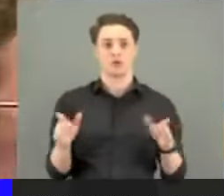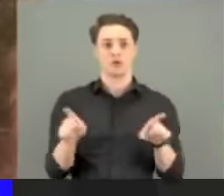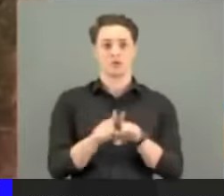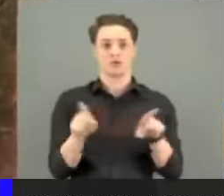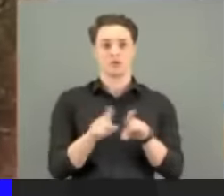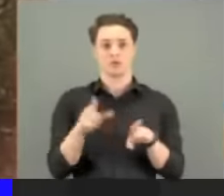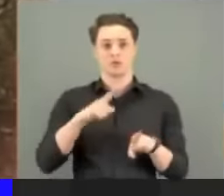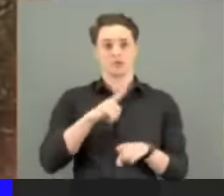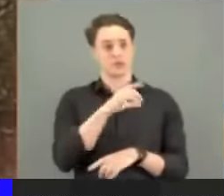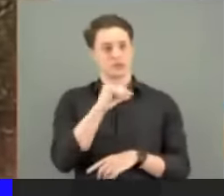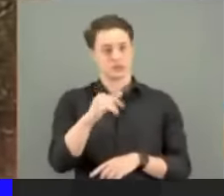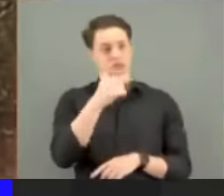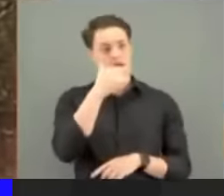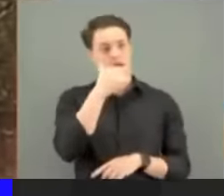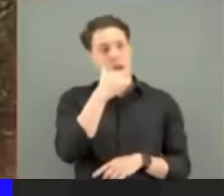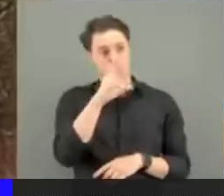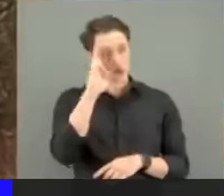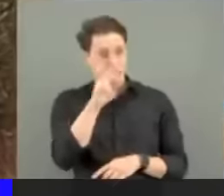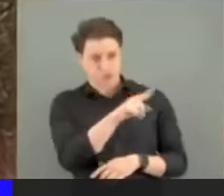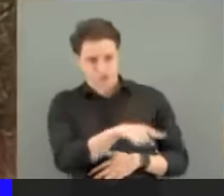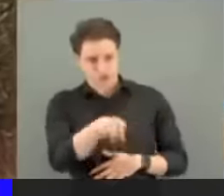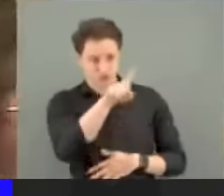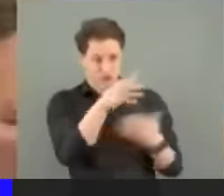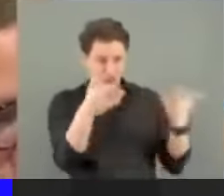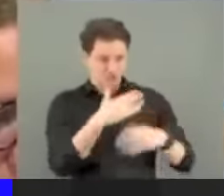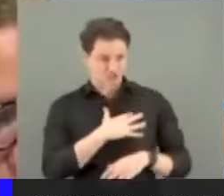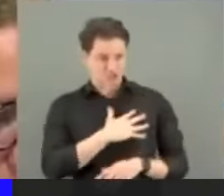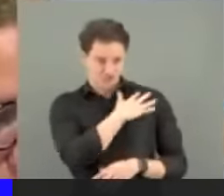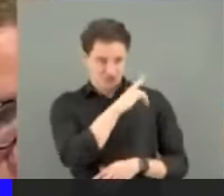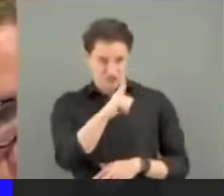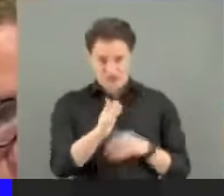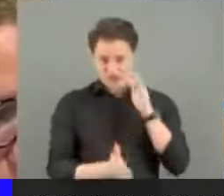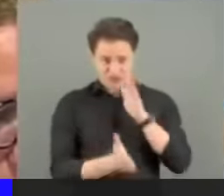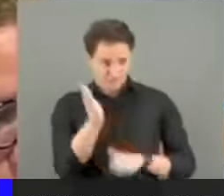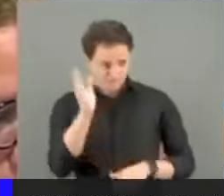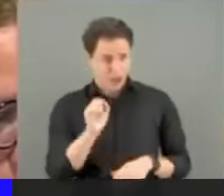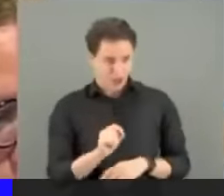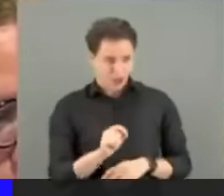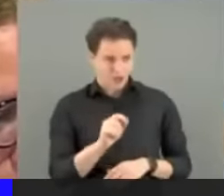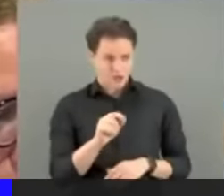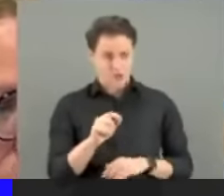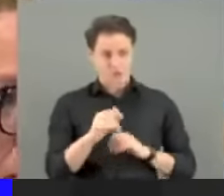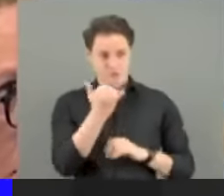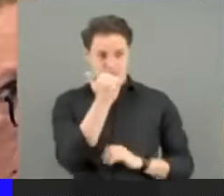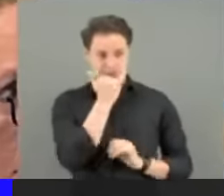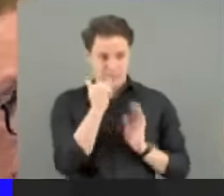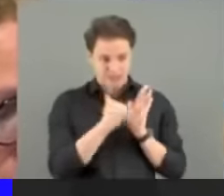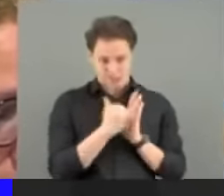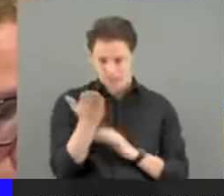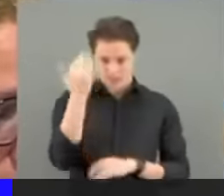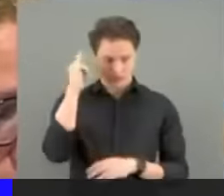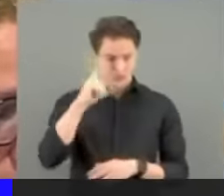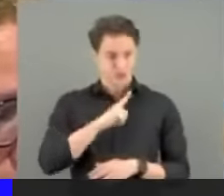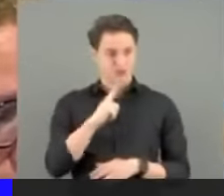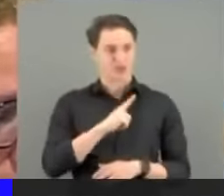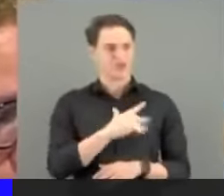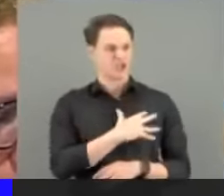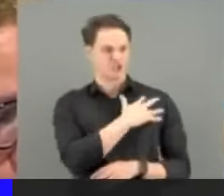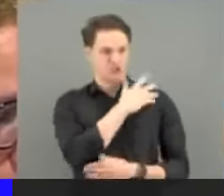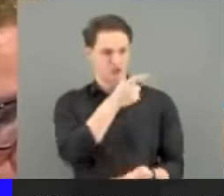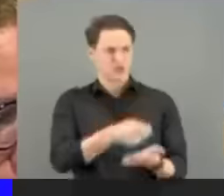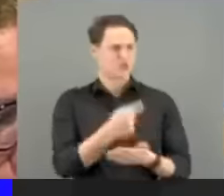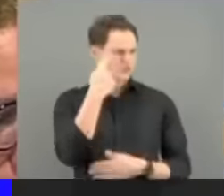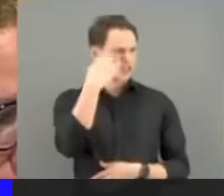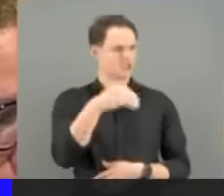Nesse sentido, se os senhores e outros generais escaparam na anistia que teve pós-ditadura militar, tenho certeza que não